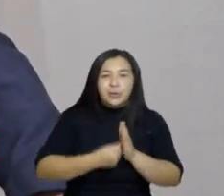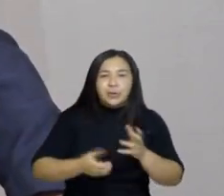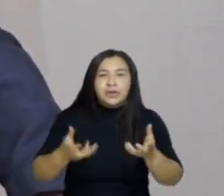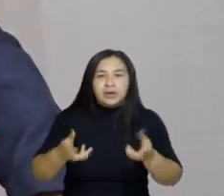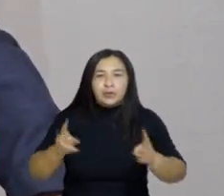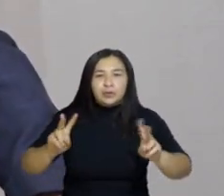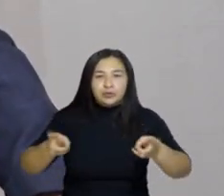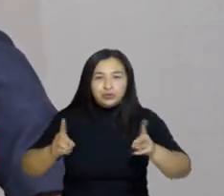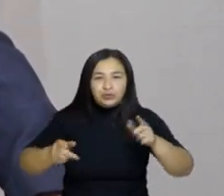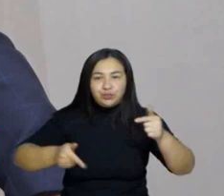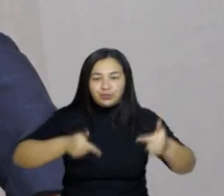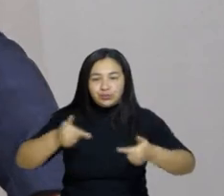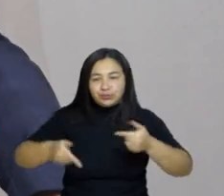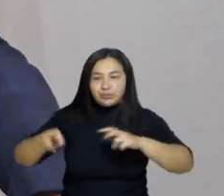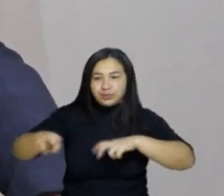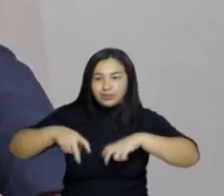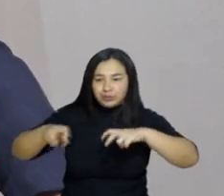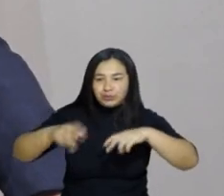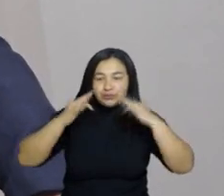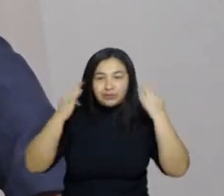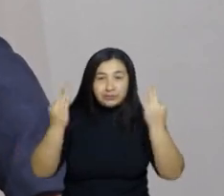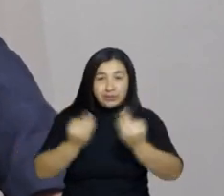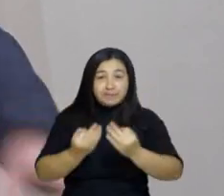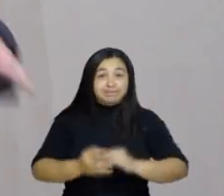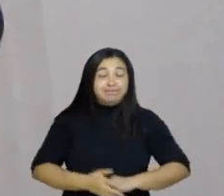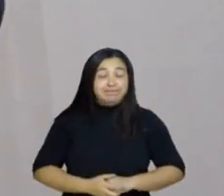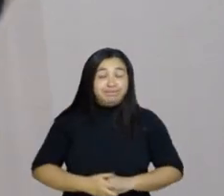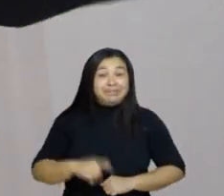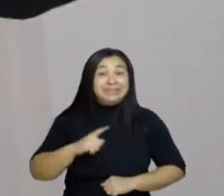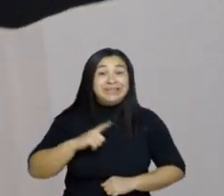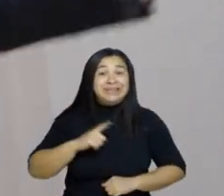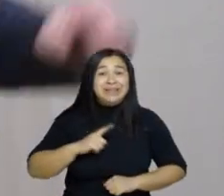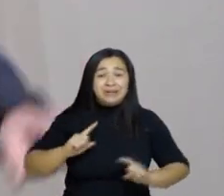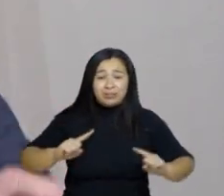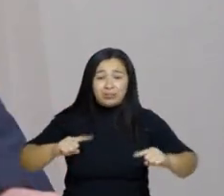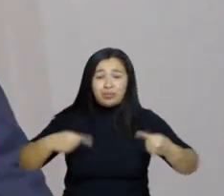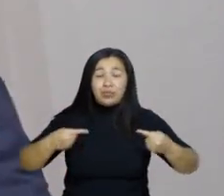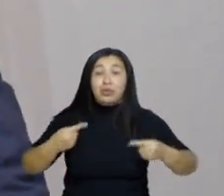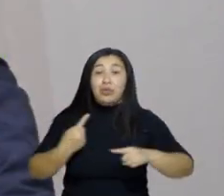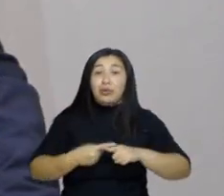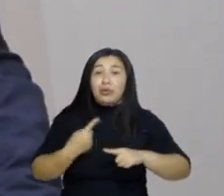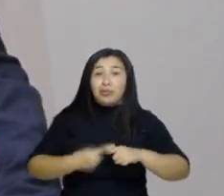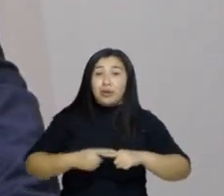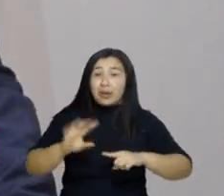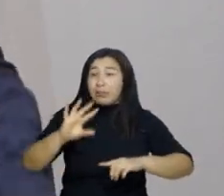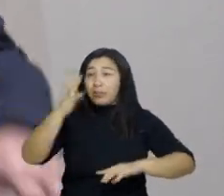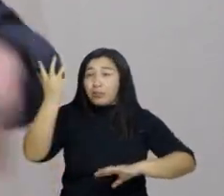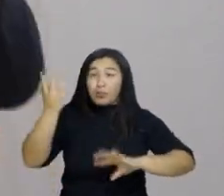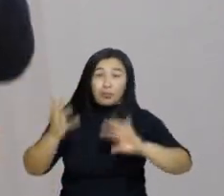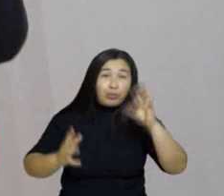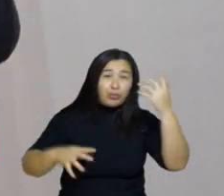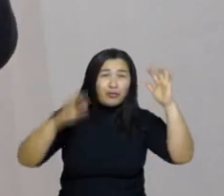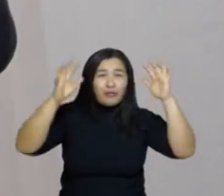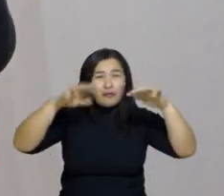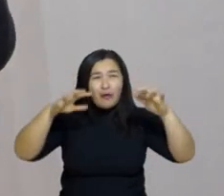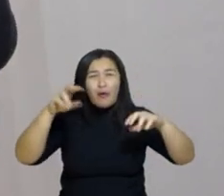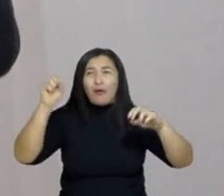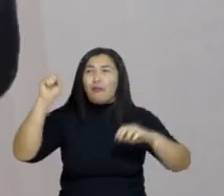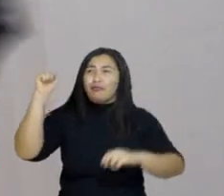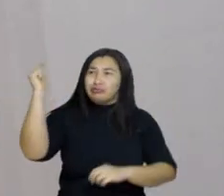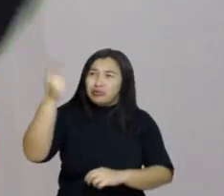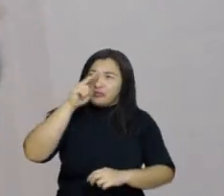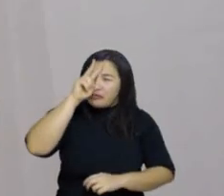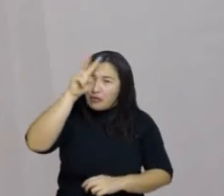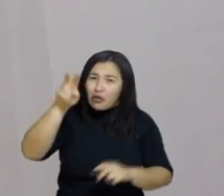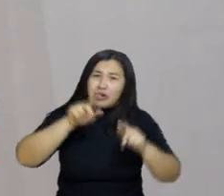familiar. Desafios diante da crise climática que nós vivemos, diante